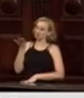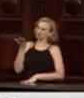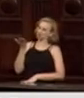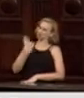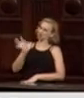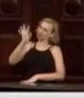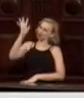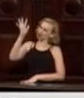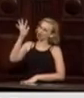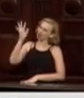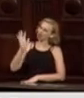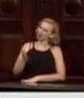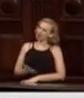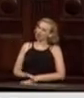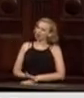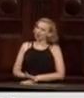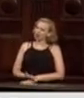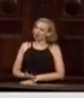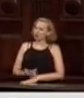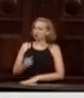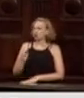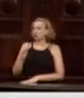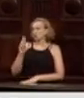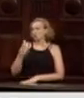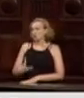o caso, por exemplo, de boa parte do sul fluminense?